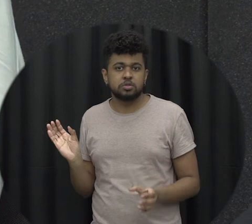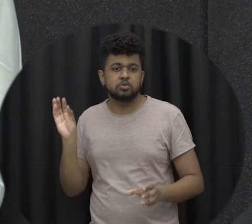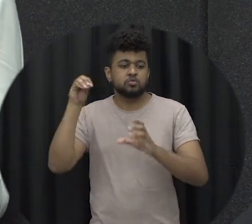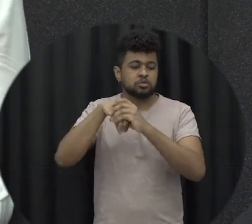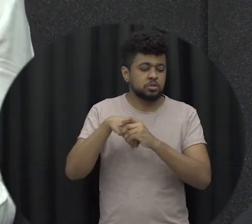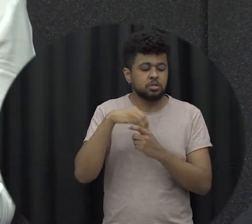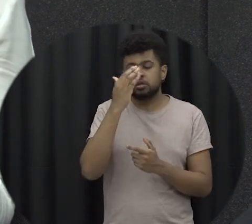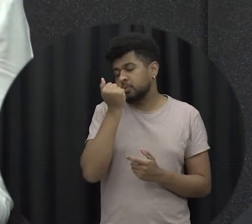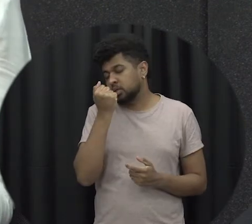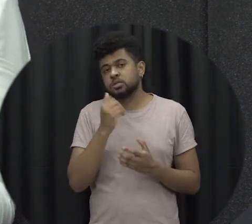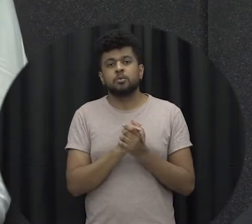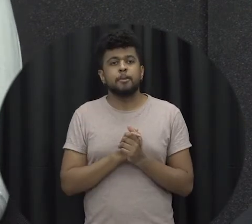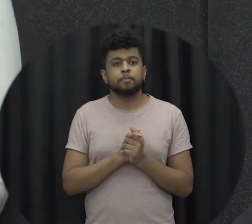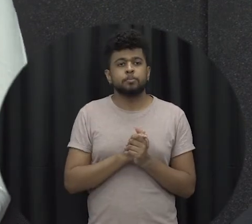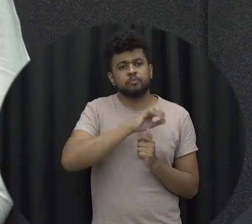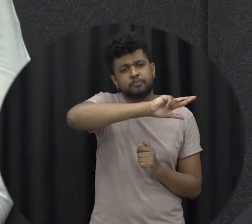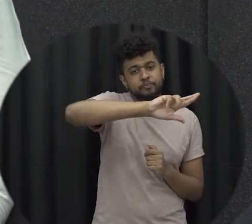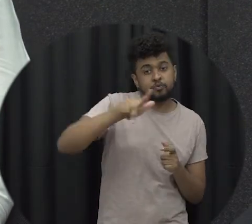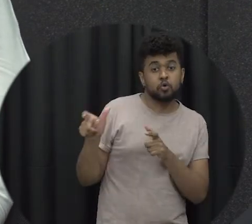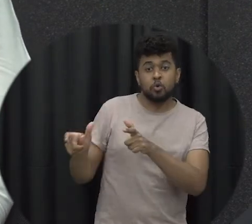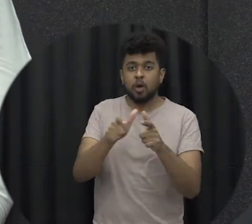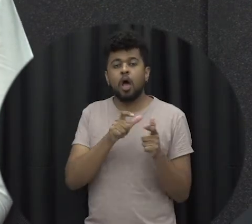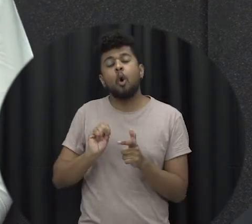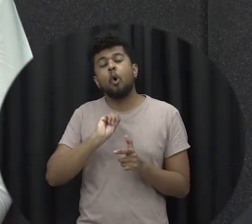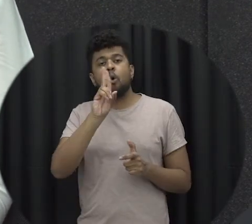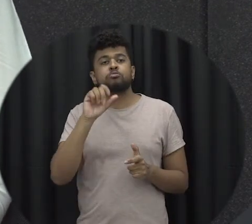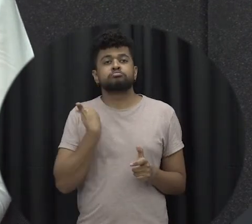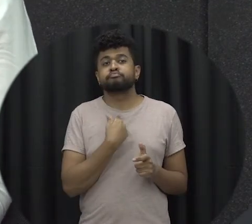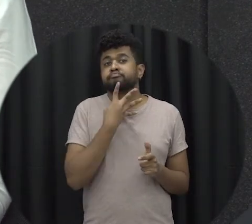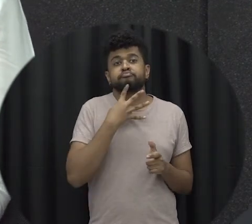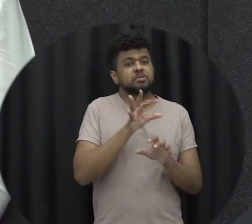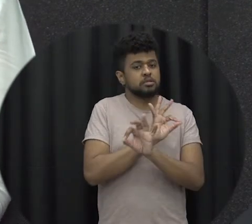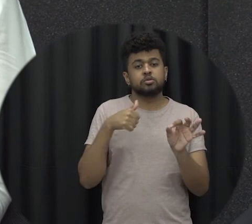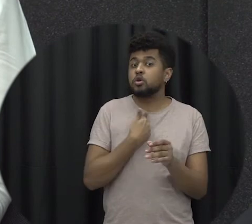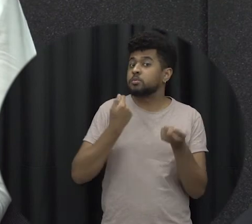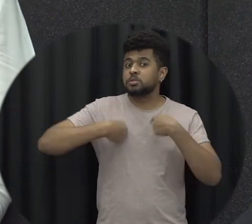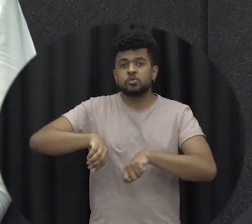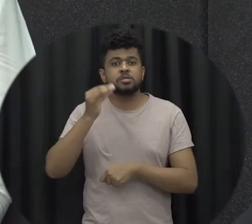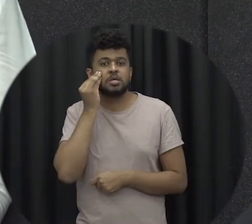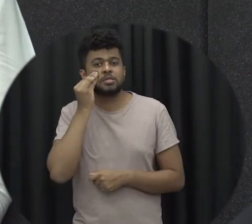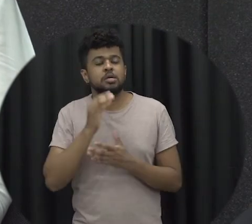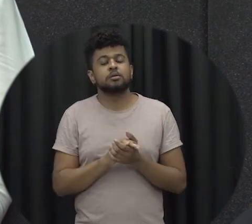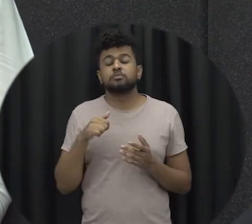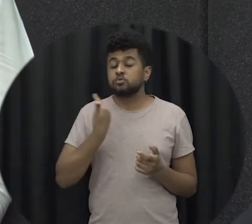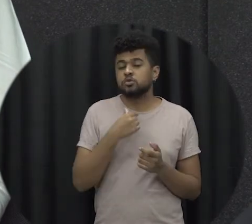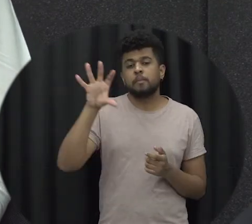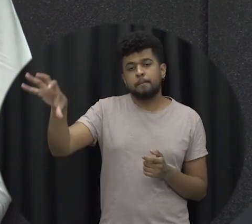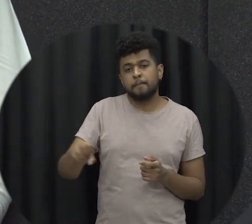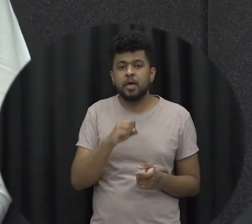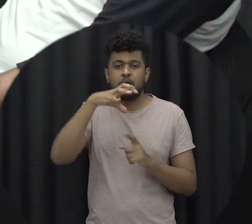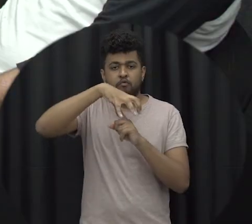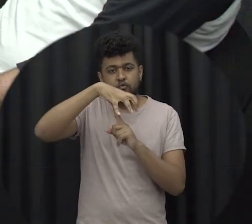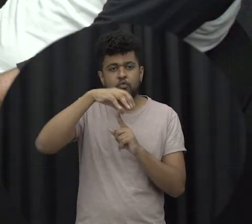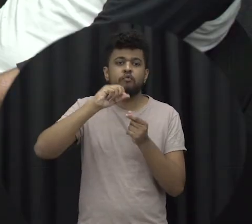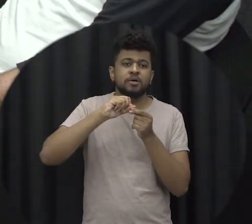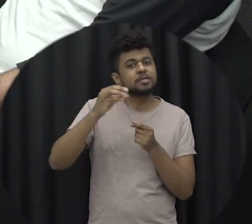pode introduzir como alimentação em outros locais. Ou quando a gente não conhece nada, a gente tem que testar. Então, a gente pega